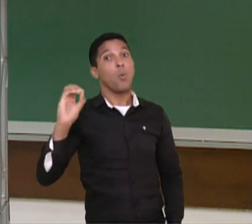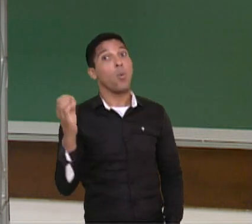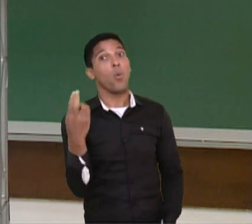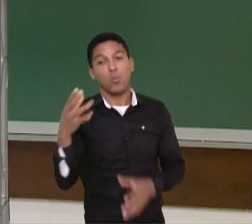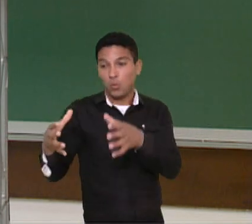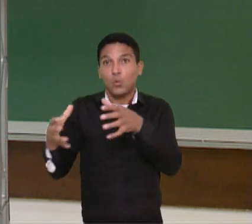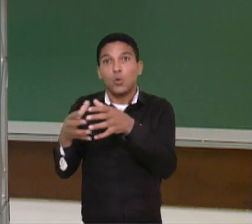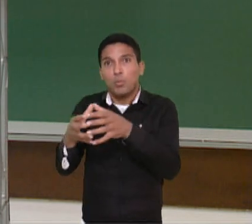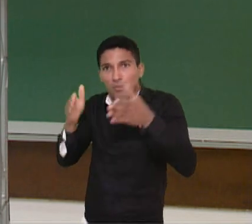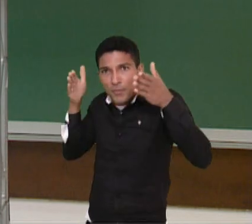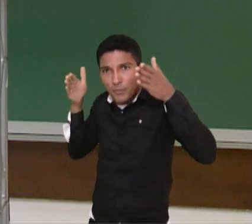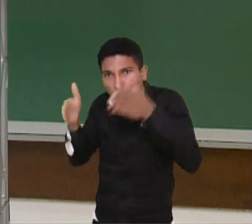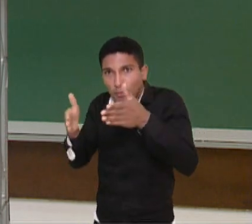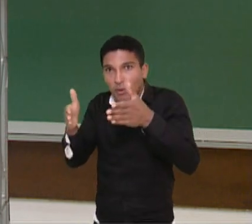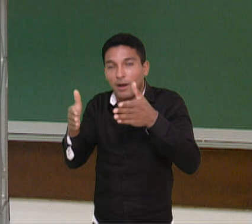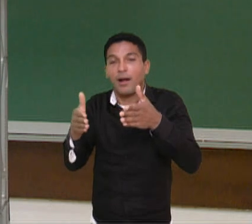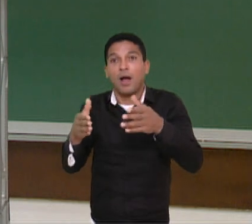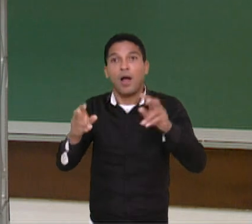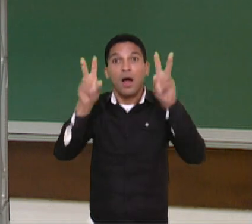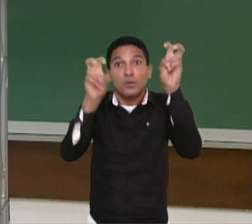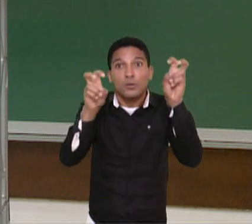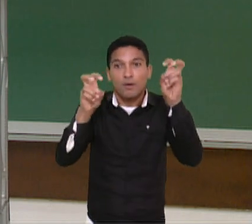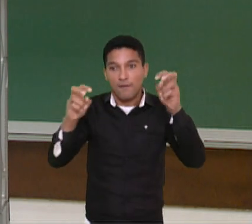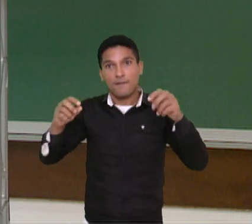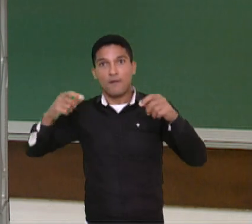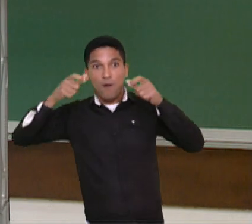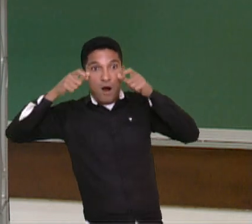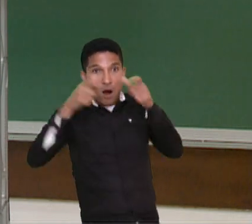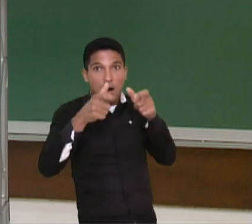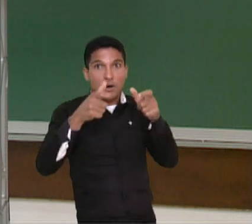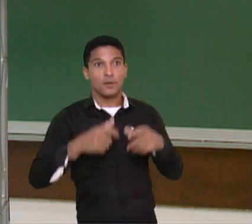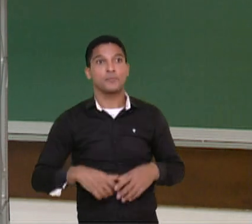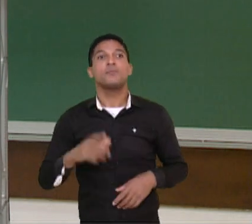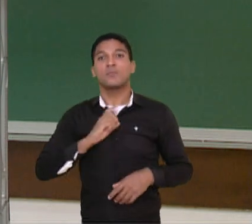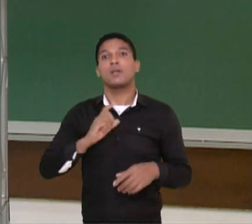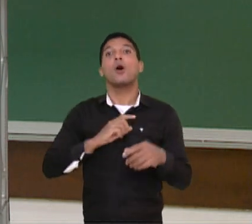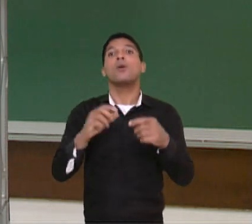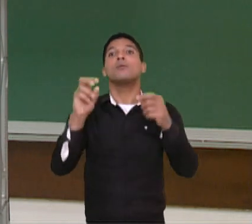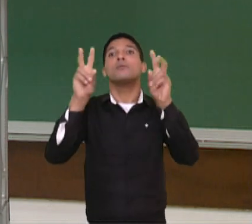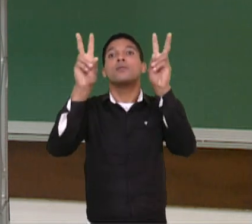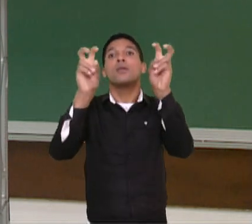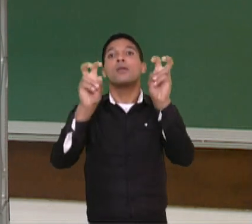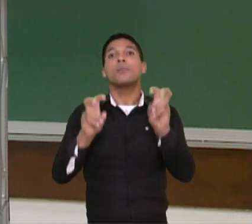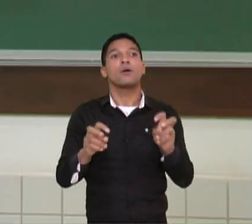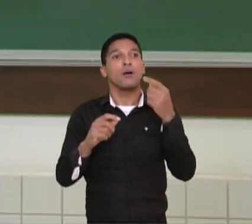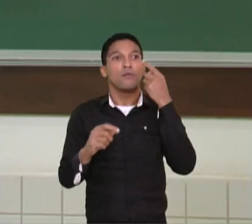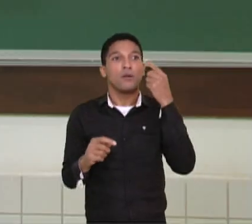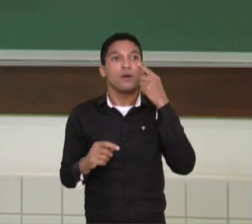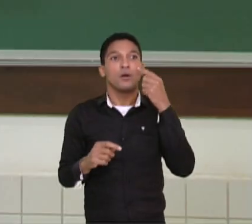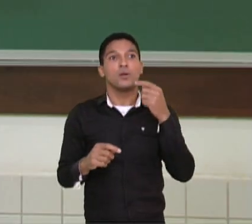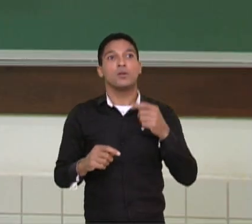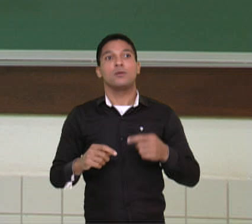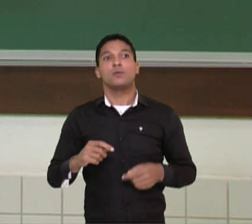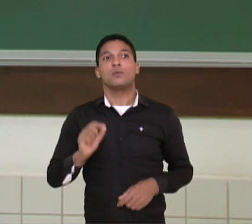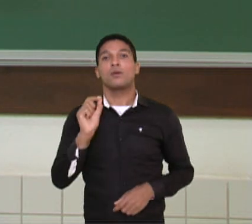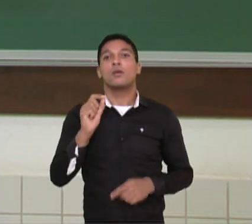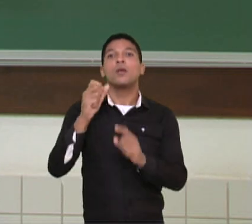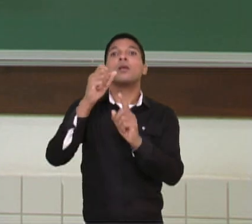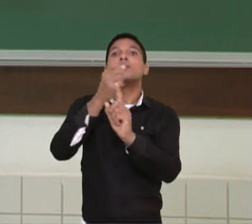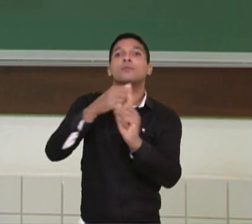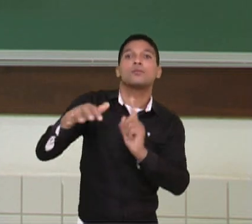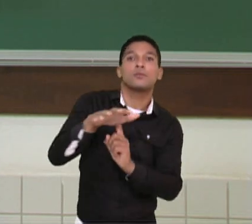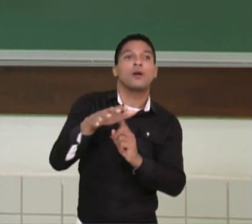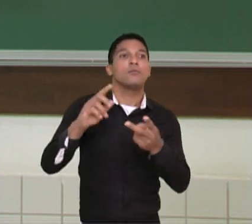sociais, temas políticos, econômicos, históricos, dentre outros. Pessoal, os temas das